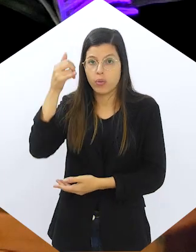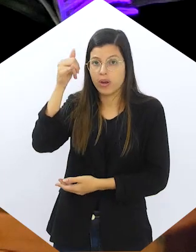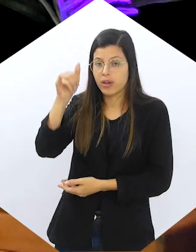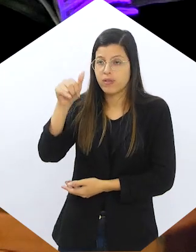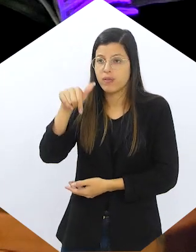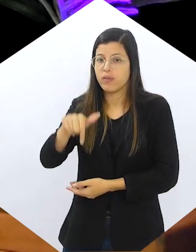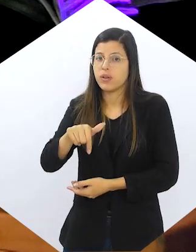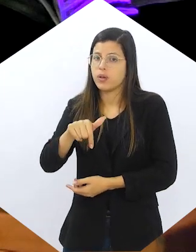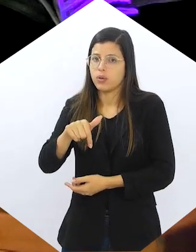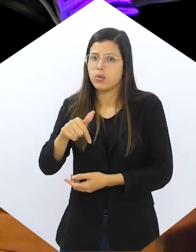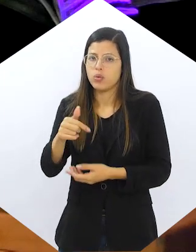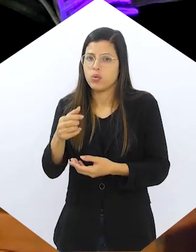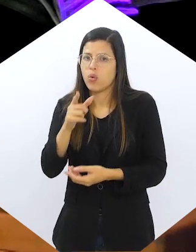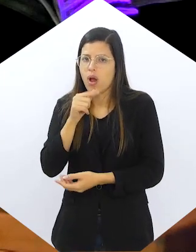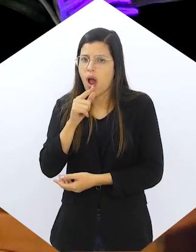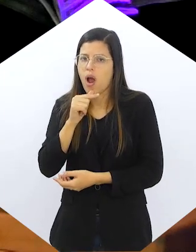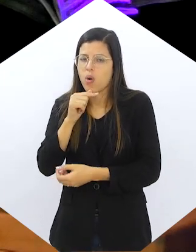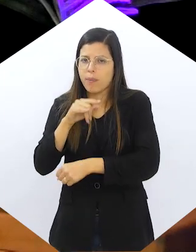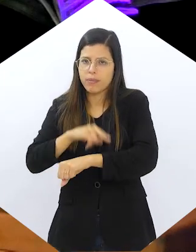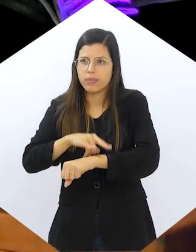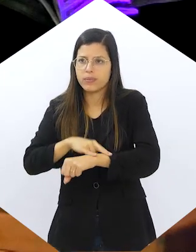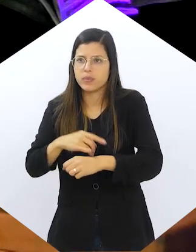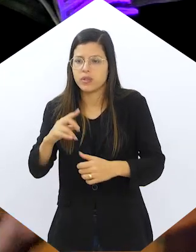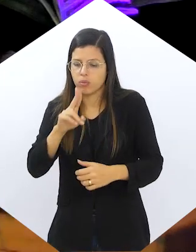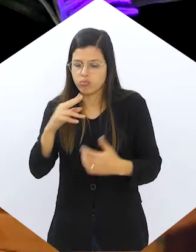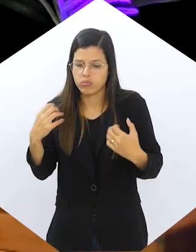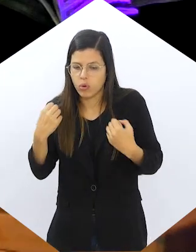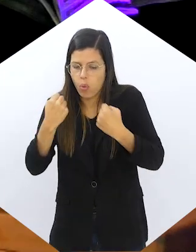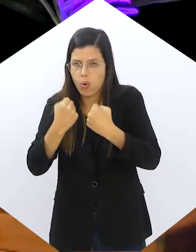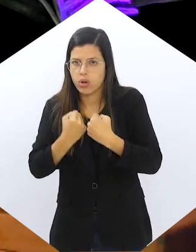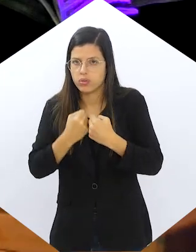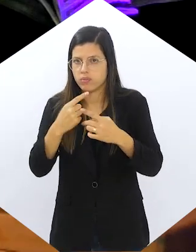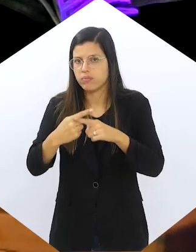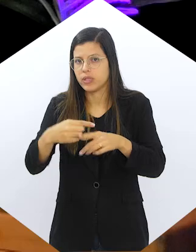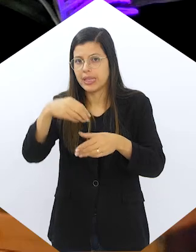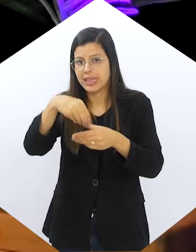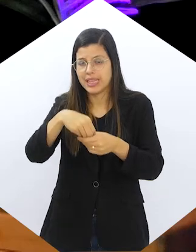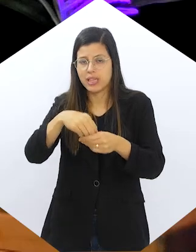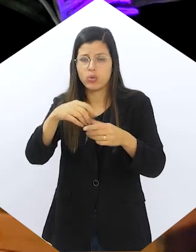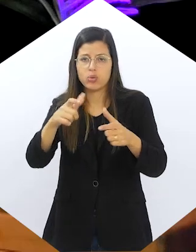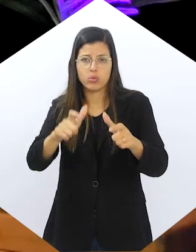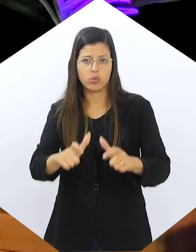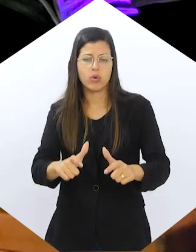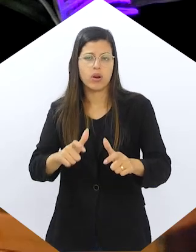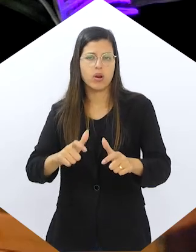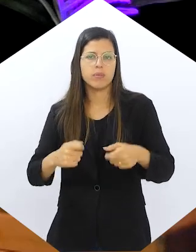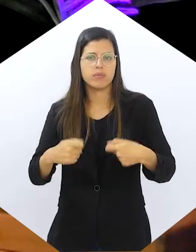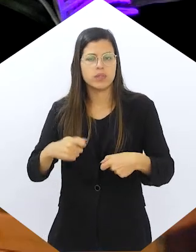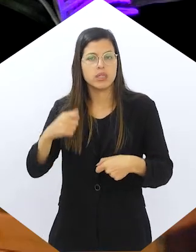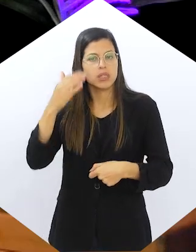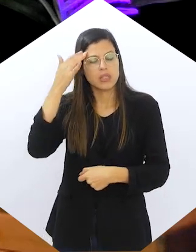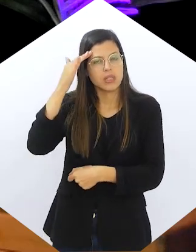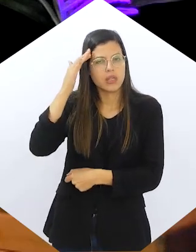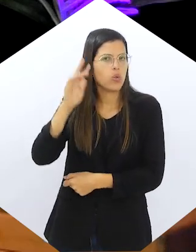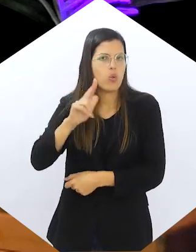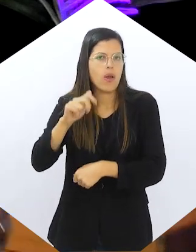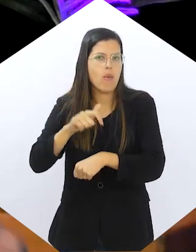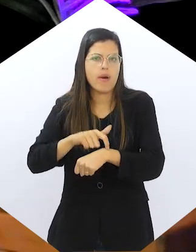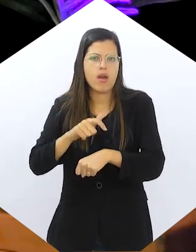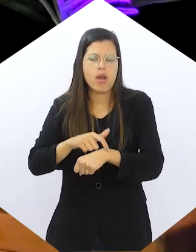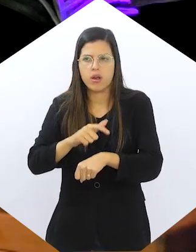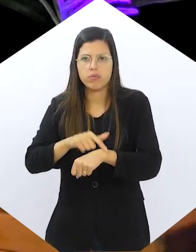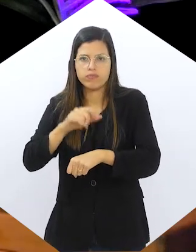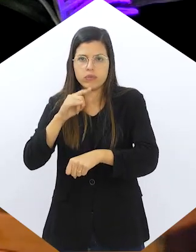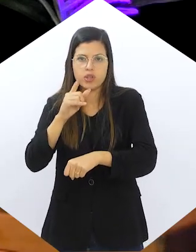ele ir ao banheiro quando ele está de colete, justamente para quando ele estiver dentro de um local, ele saber que ali não é hora nem de beber água,